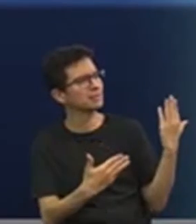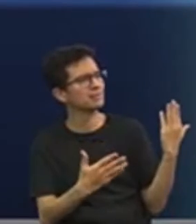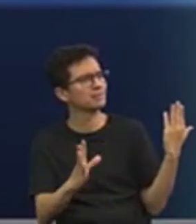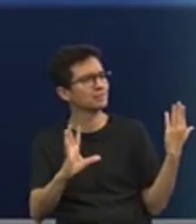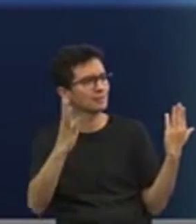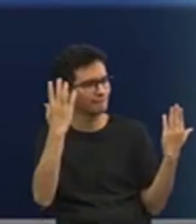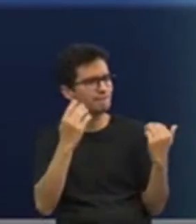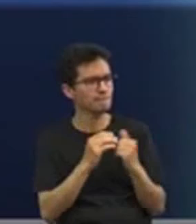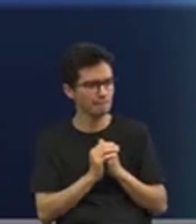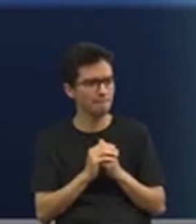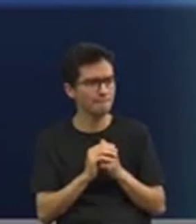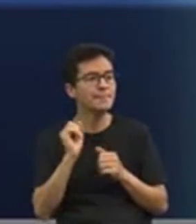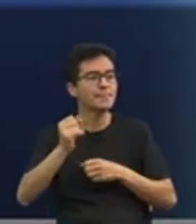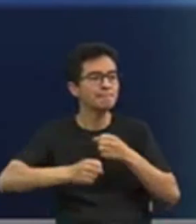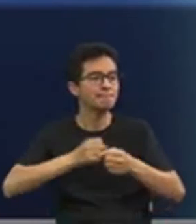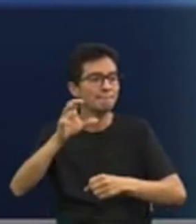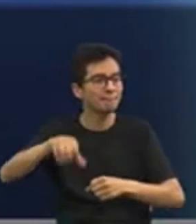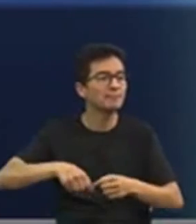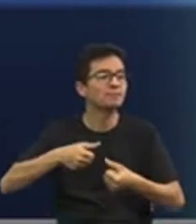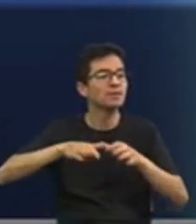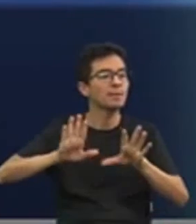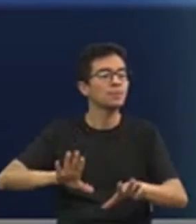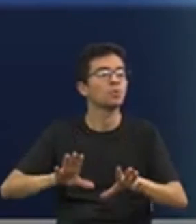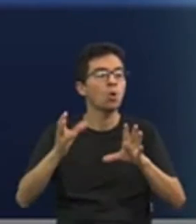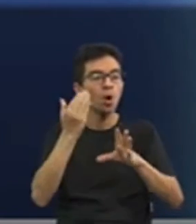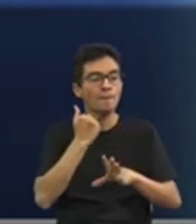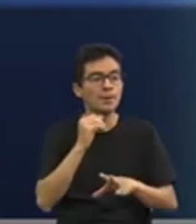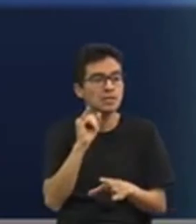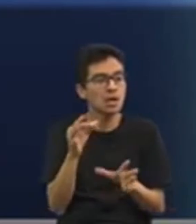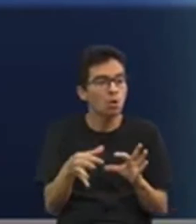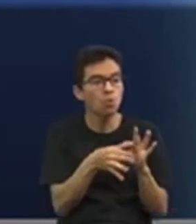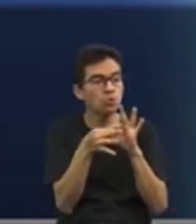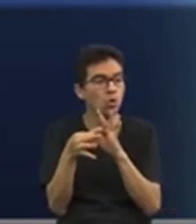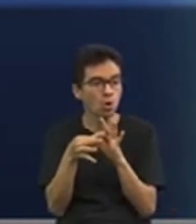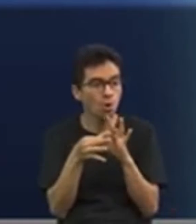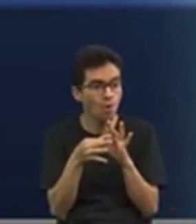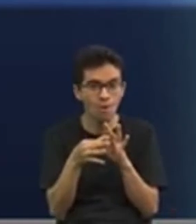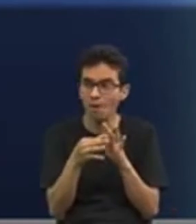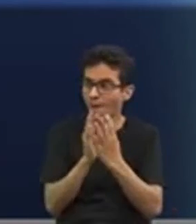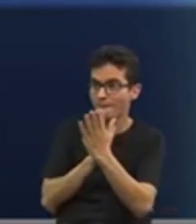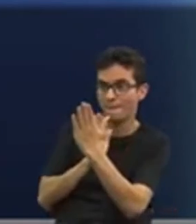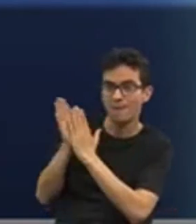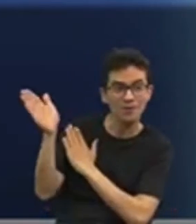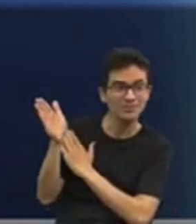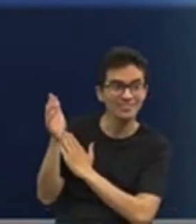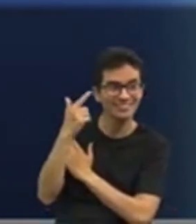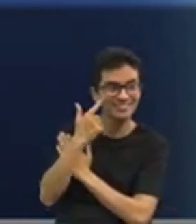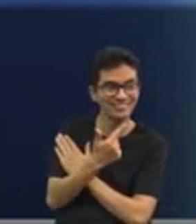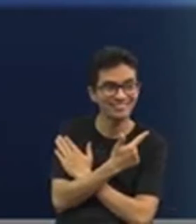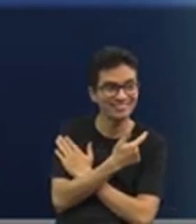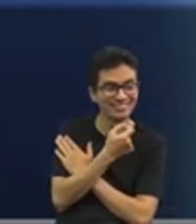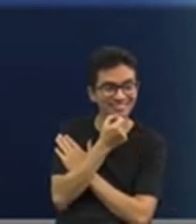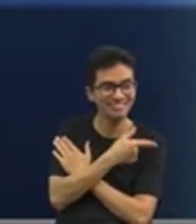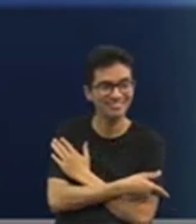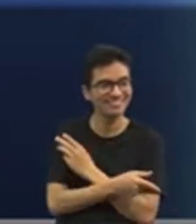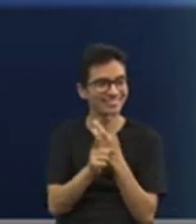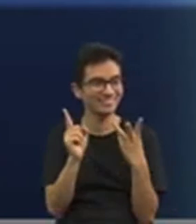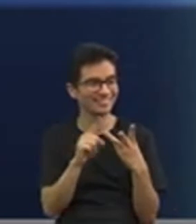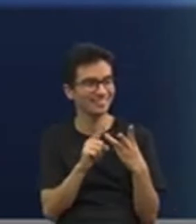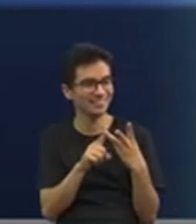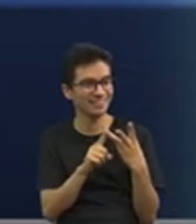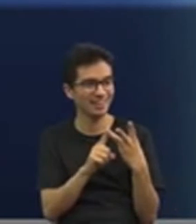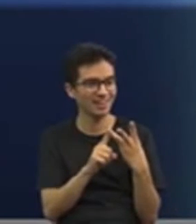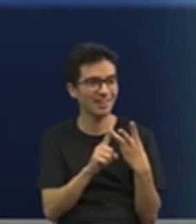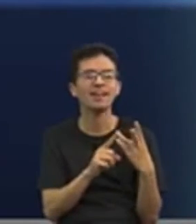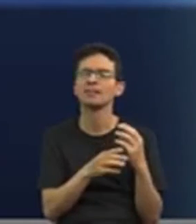acontece se correr o bicho pega se ficar o bicho come se unir o bicho foge Tudo bem